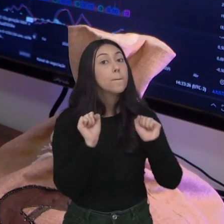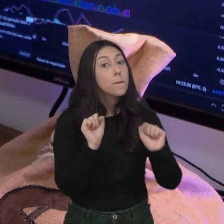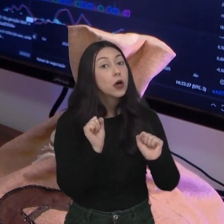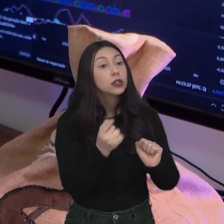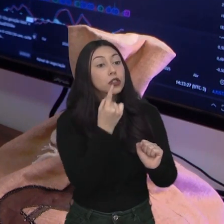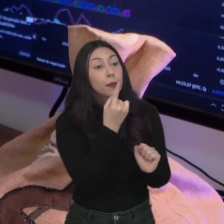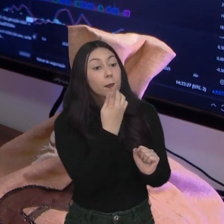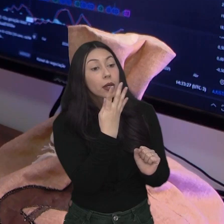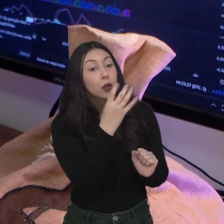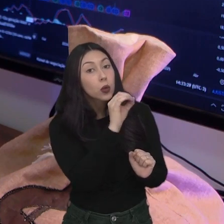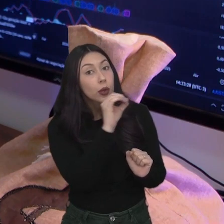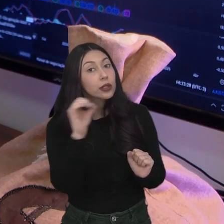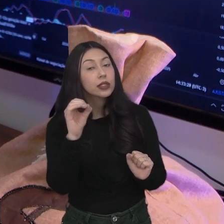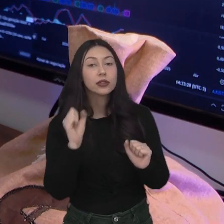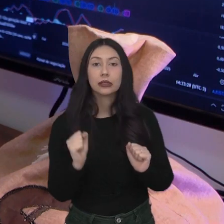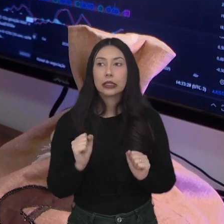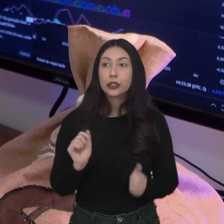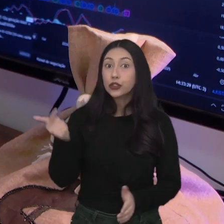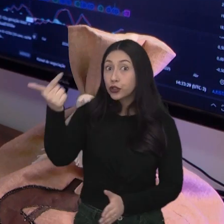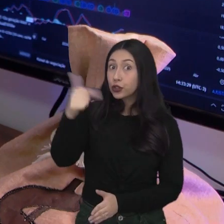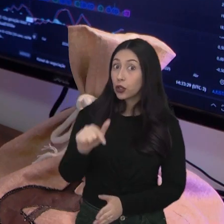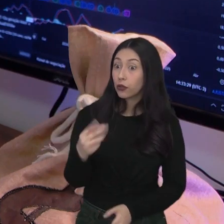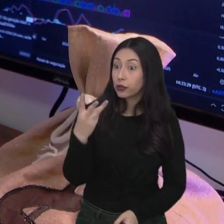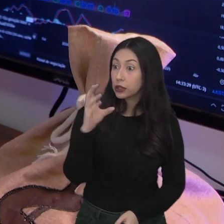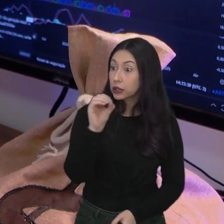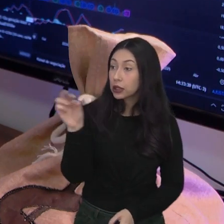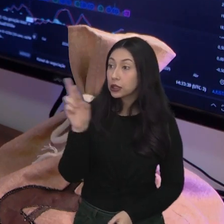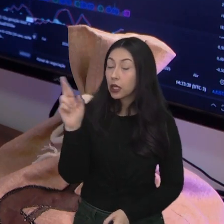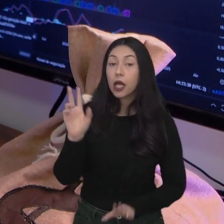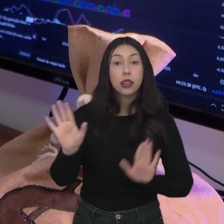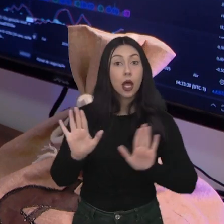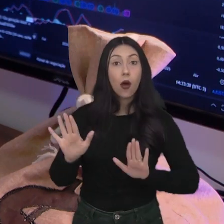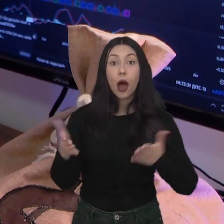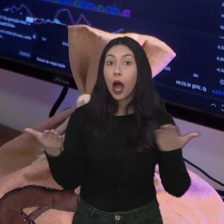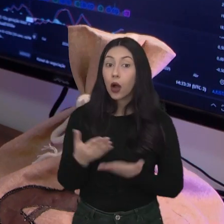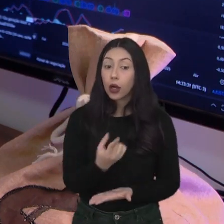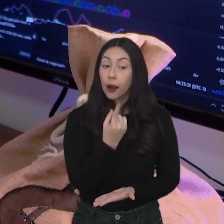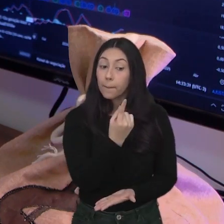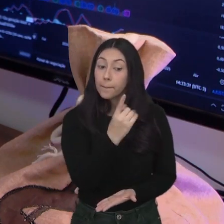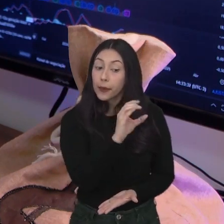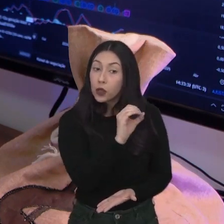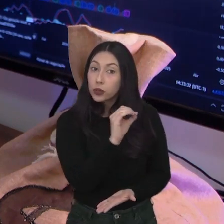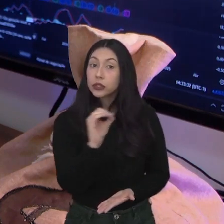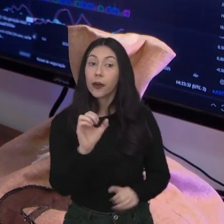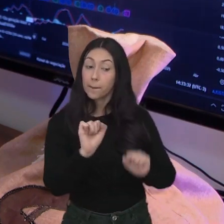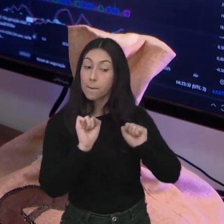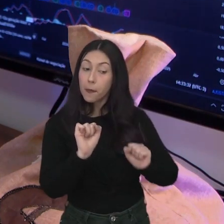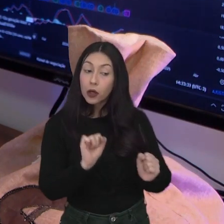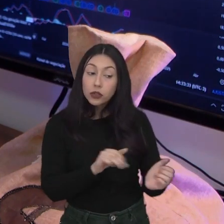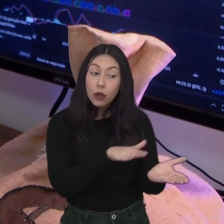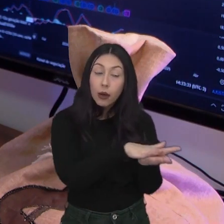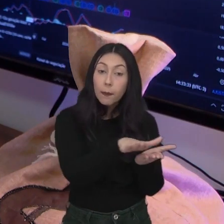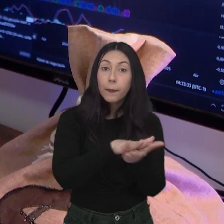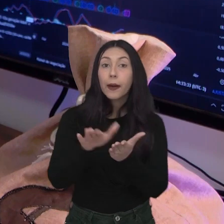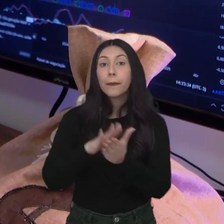agora 1.400. Fui ao mercado de novo e gastei 300. Não, eu não gastei 300, agora eu tenho 1.100. E assim por diante.